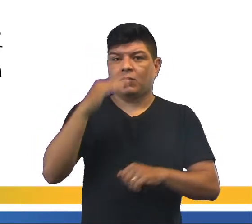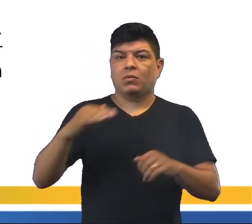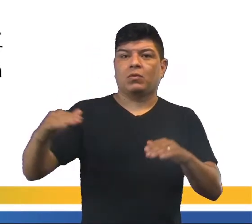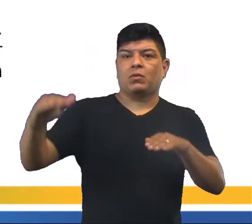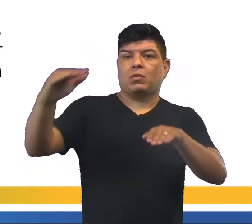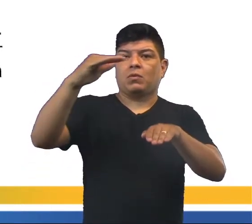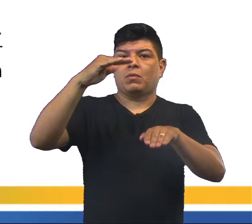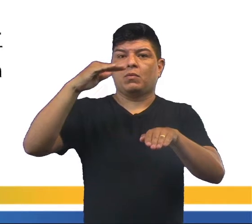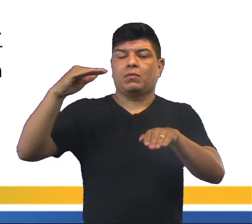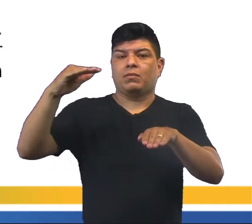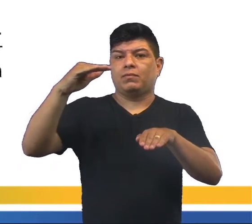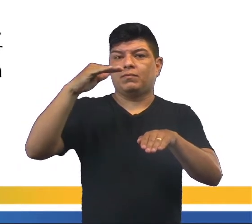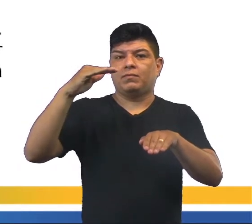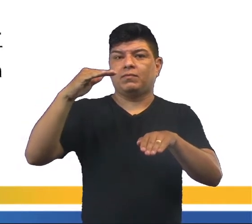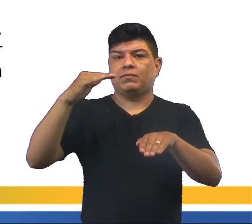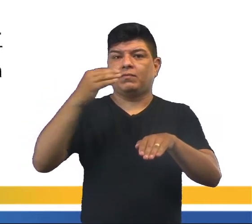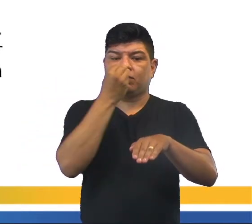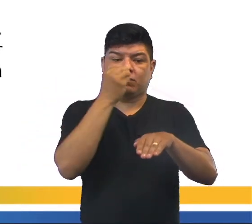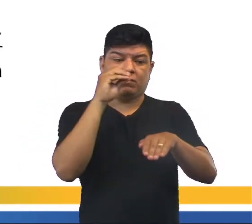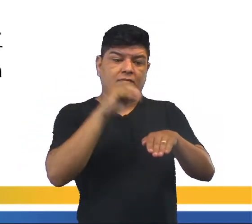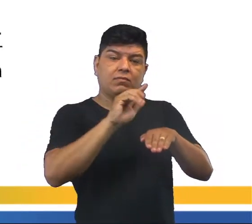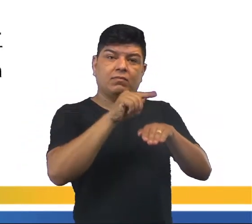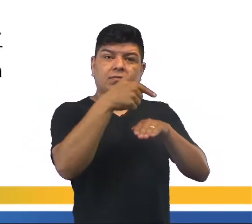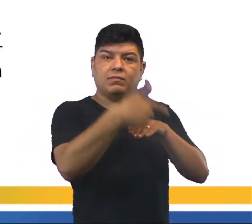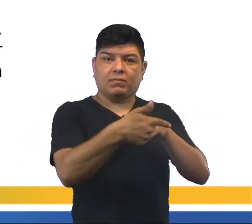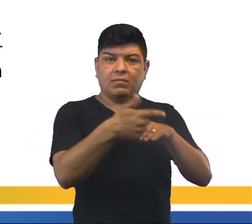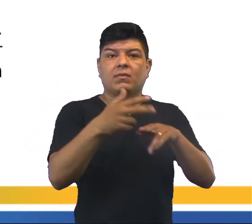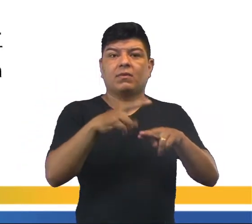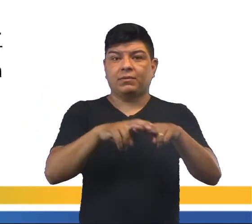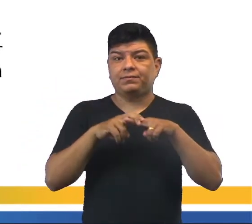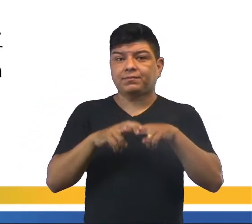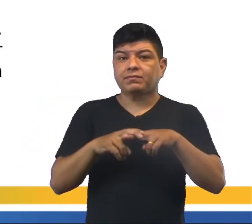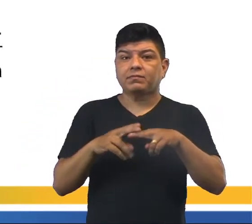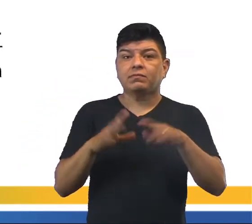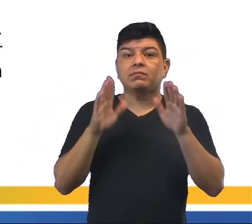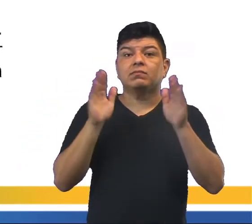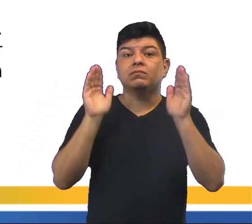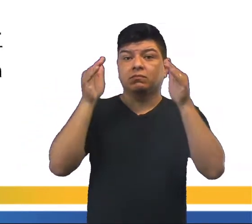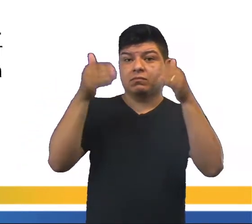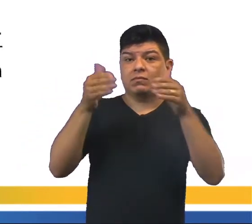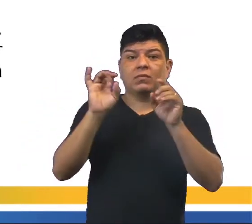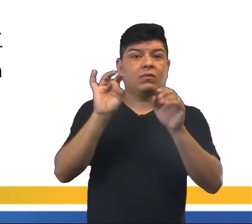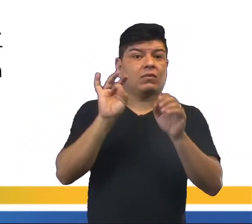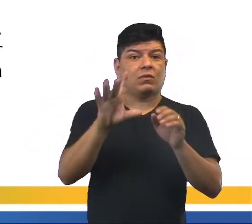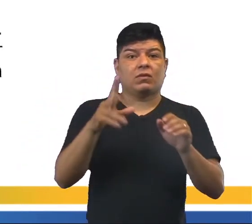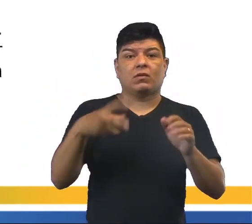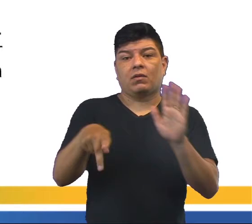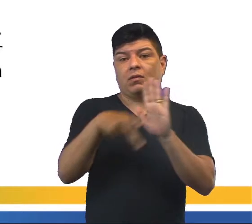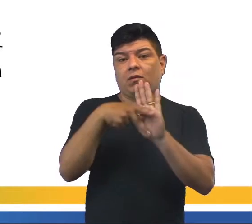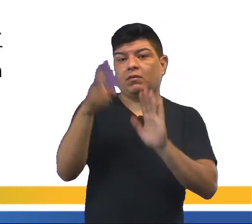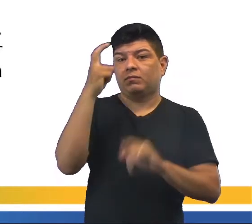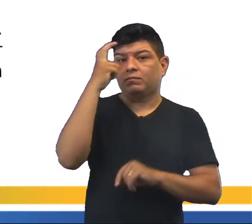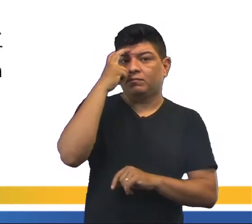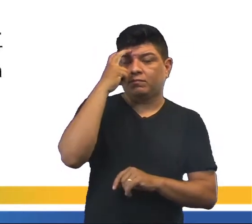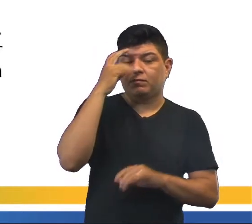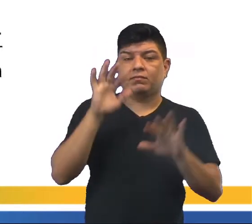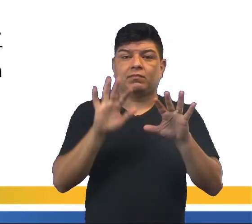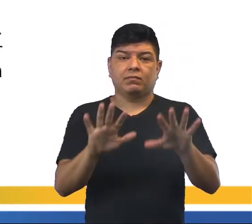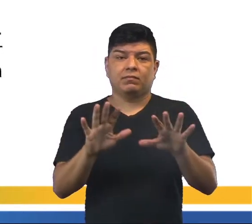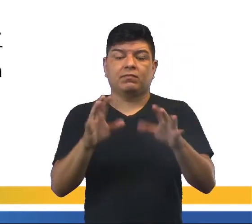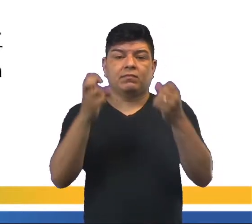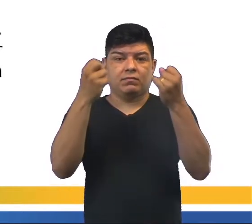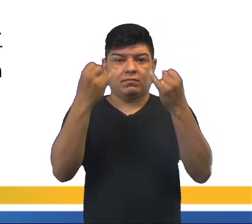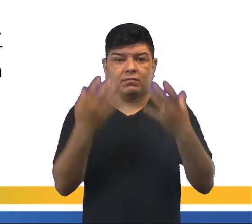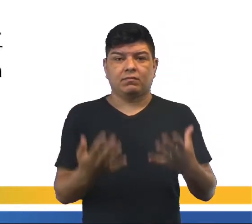ou melhor, inferiorizando as demais. Ou seja, é ter no seu centro de referência apenas a sua cultura. De certo, essa